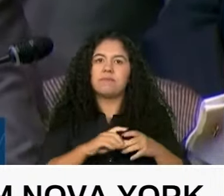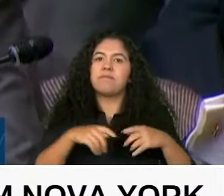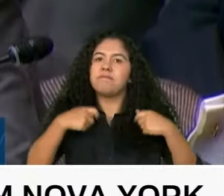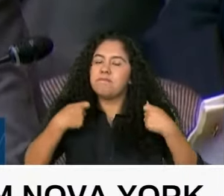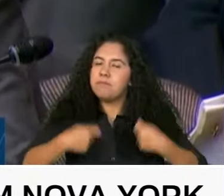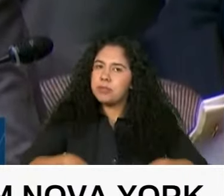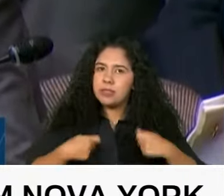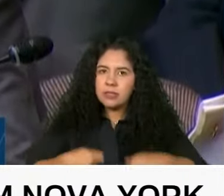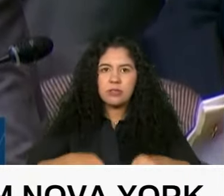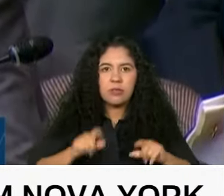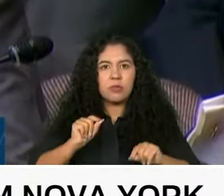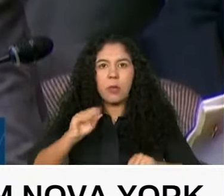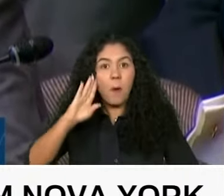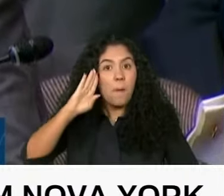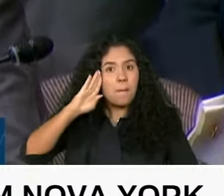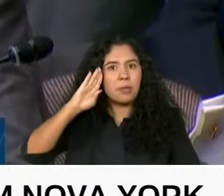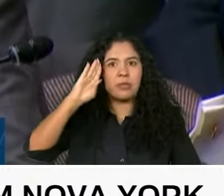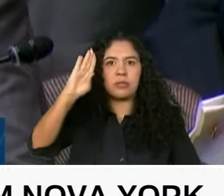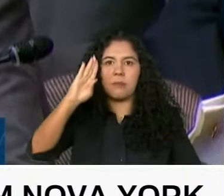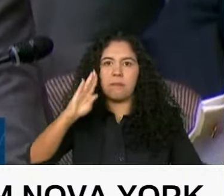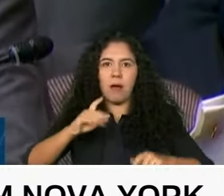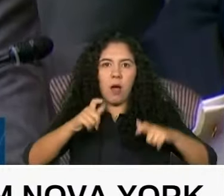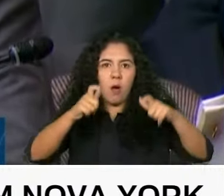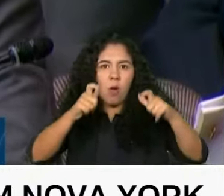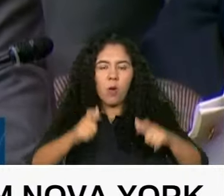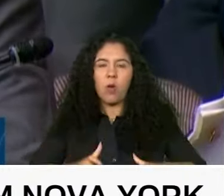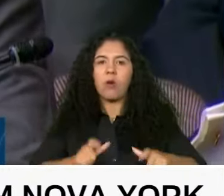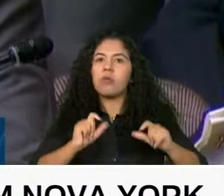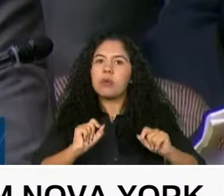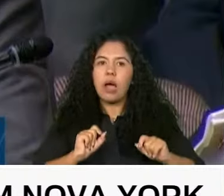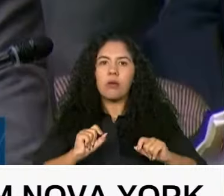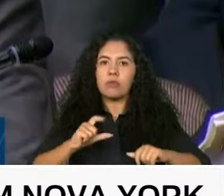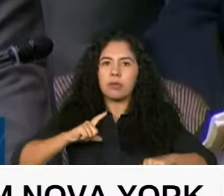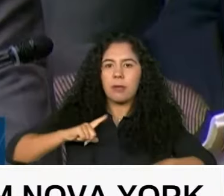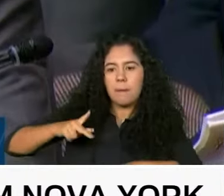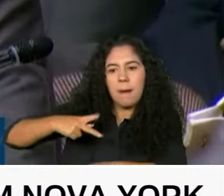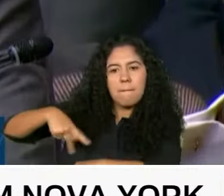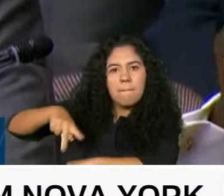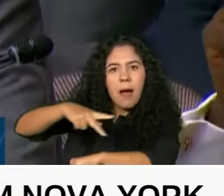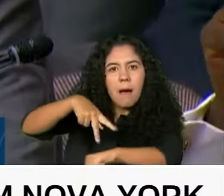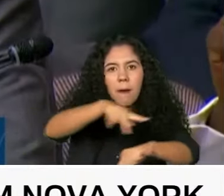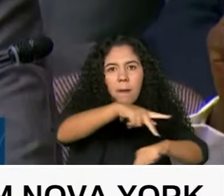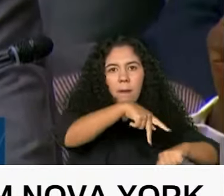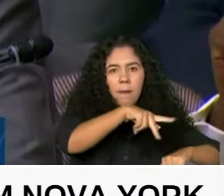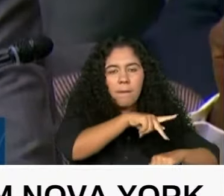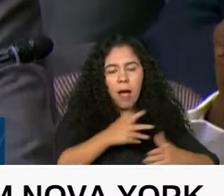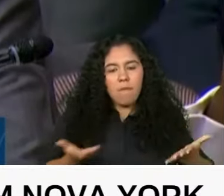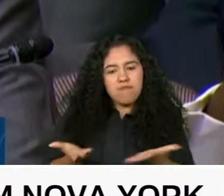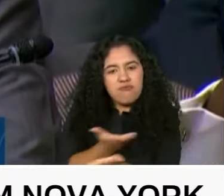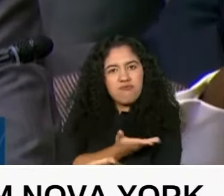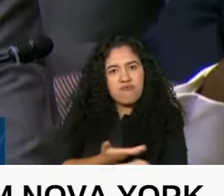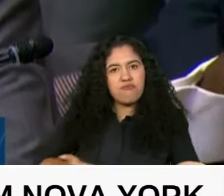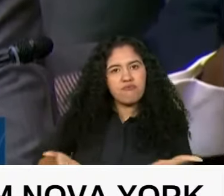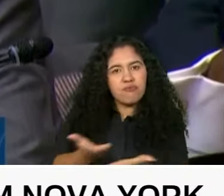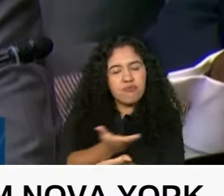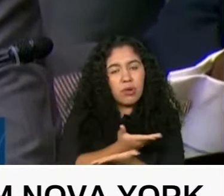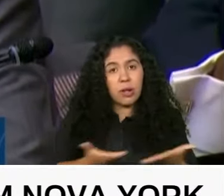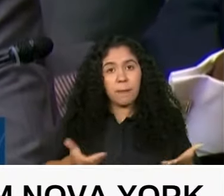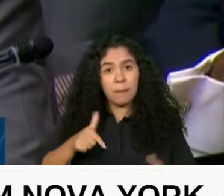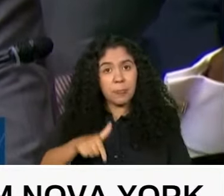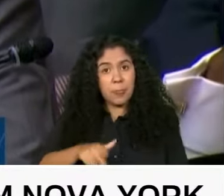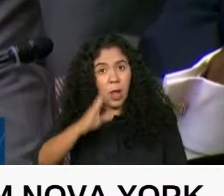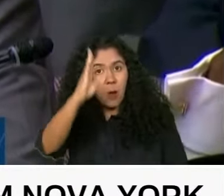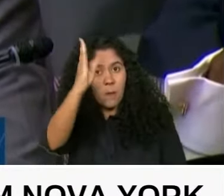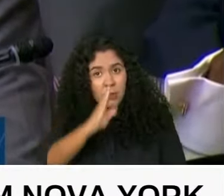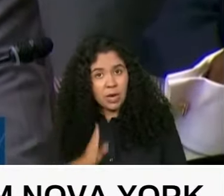fortalecer o compromisso fiscal da política econômica de Fernando Haddad Ministro da Fazenda ao participar pessoalmente dessas reuniões